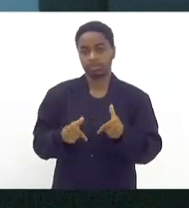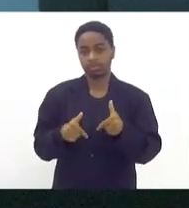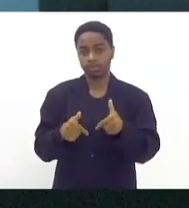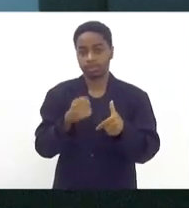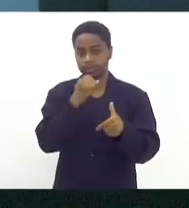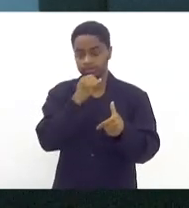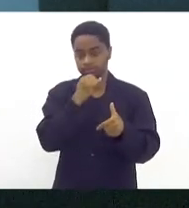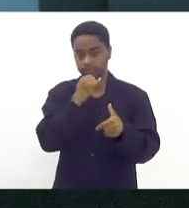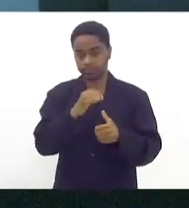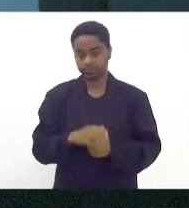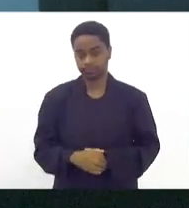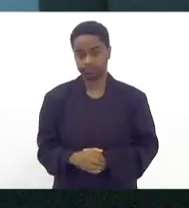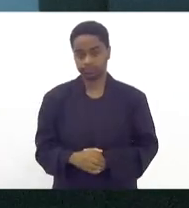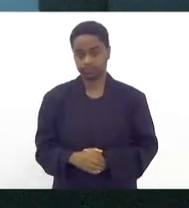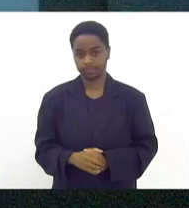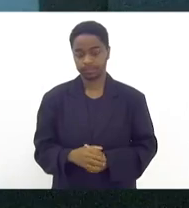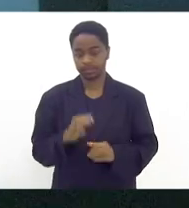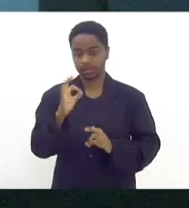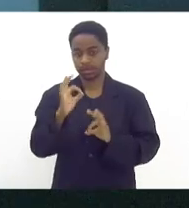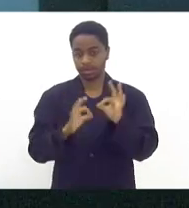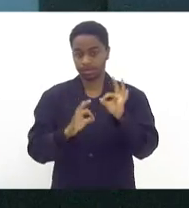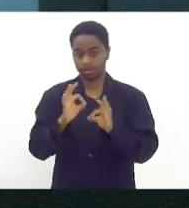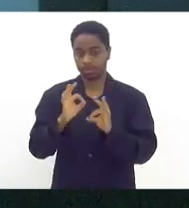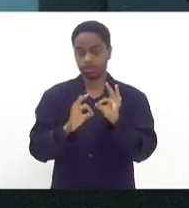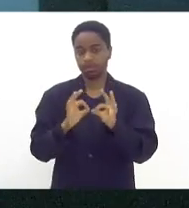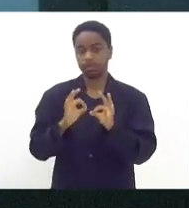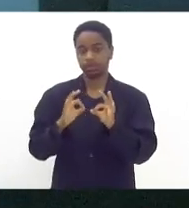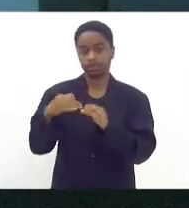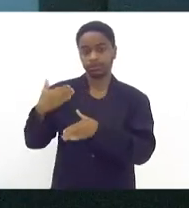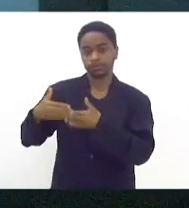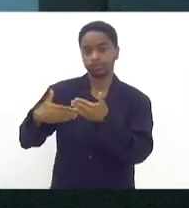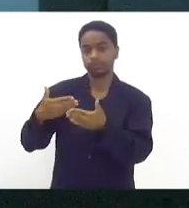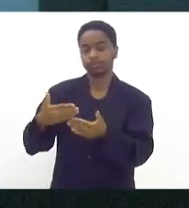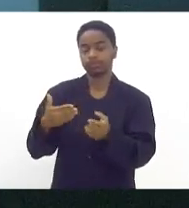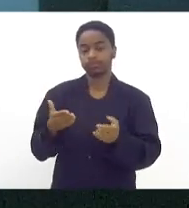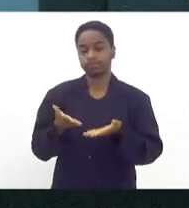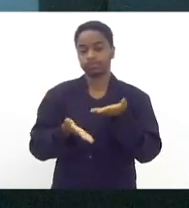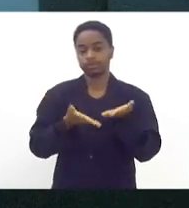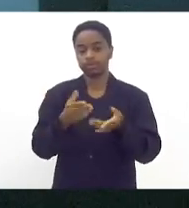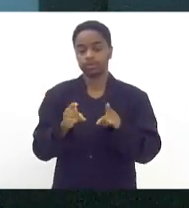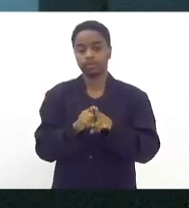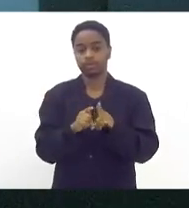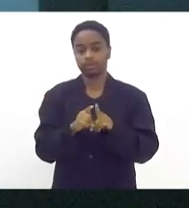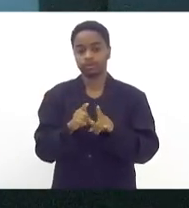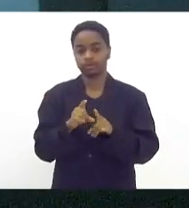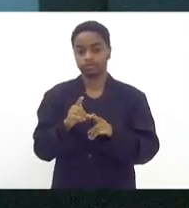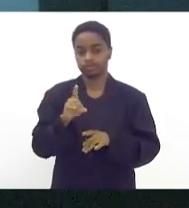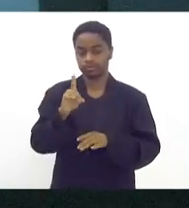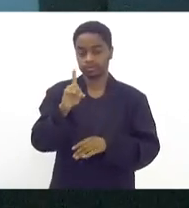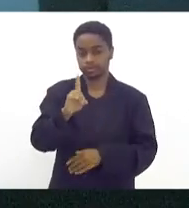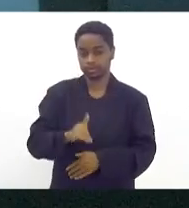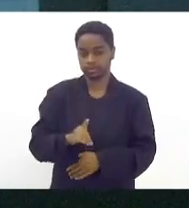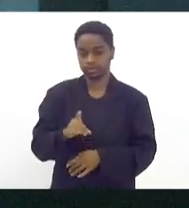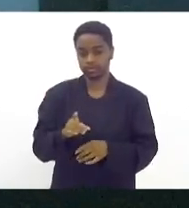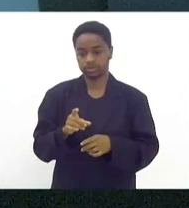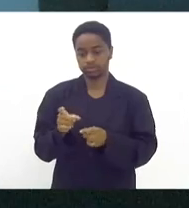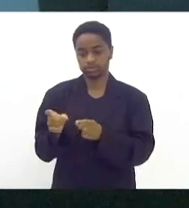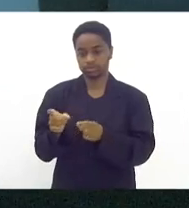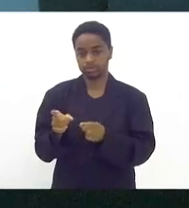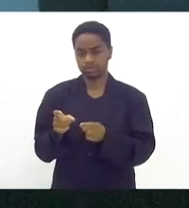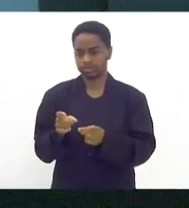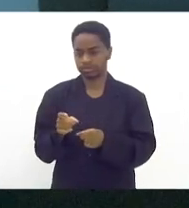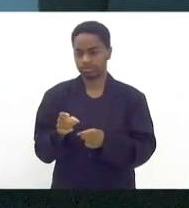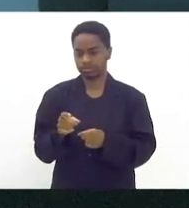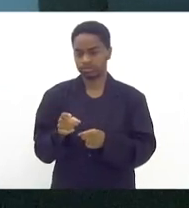como um plano de recuperação assistencial a direção técnica e a visita técnica assistencial então